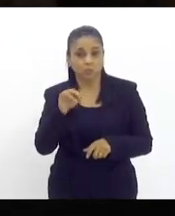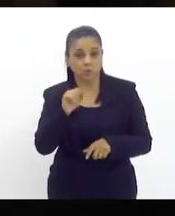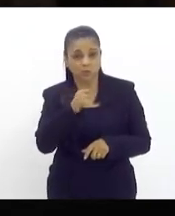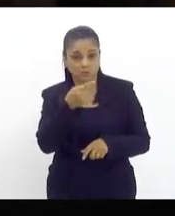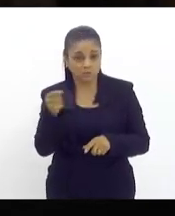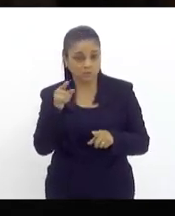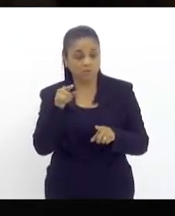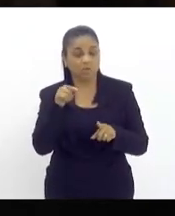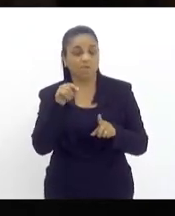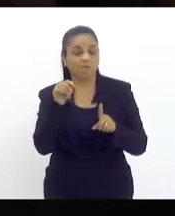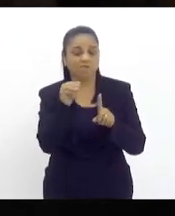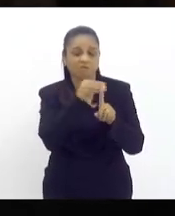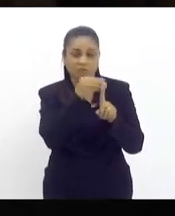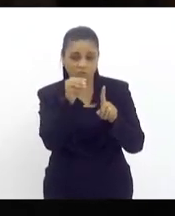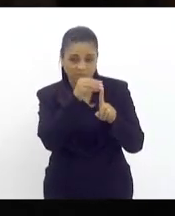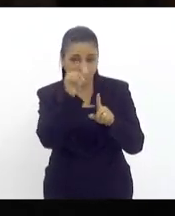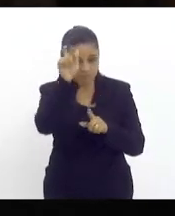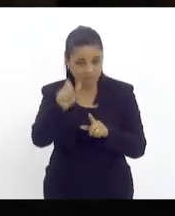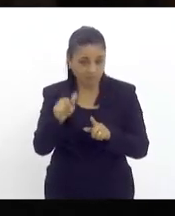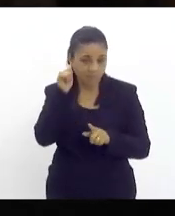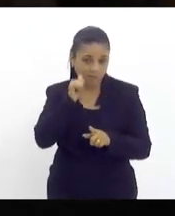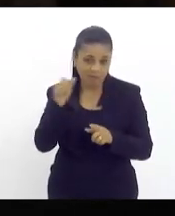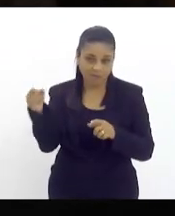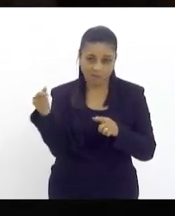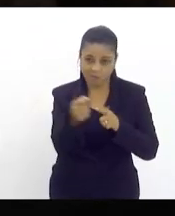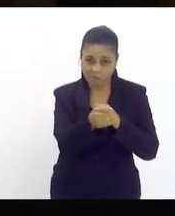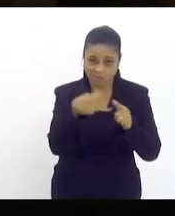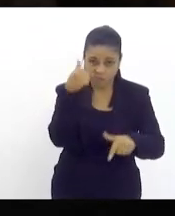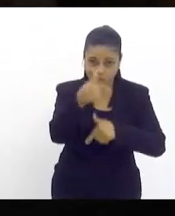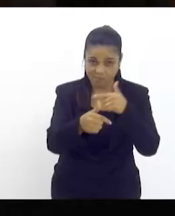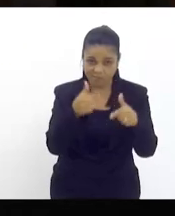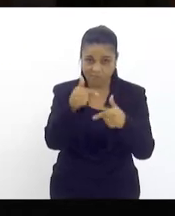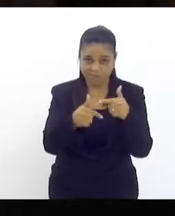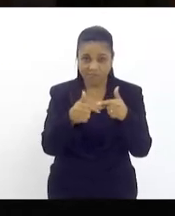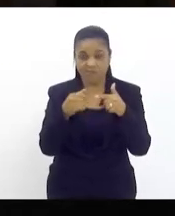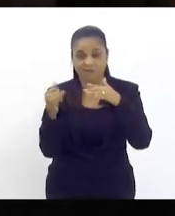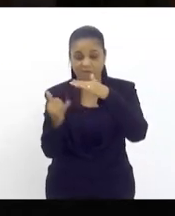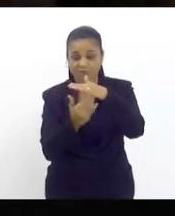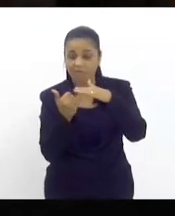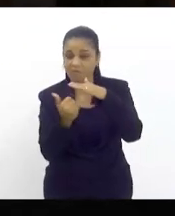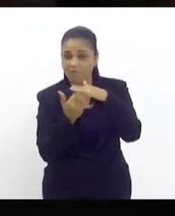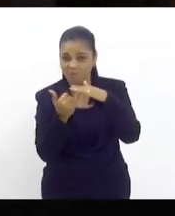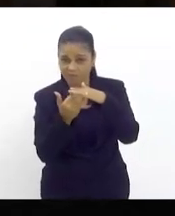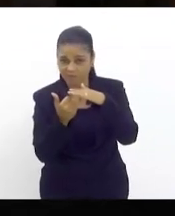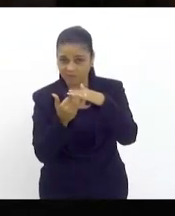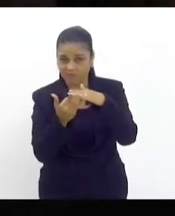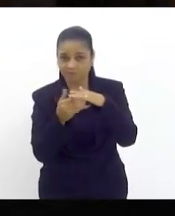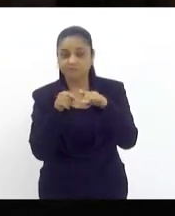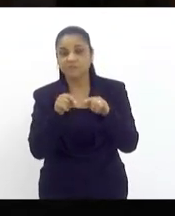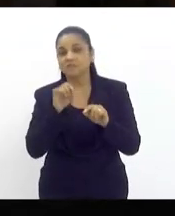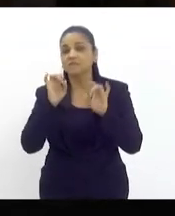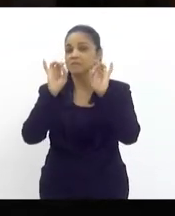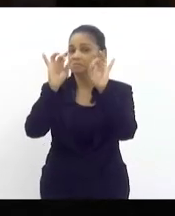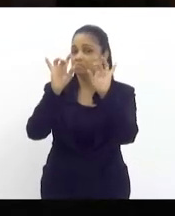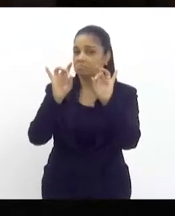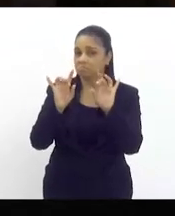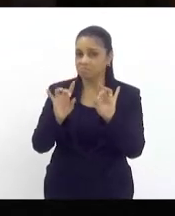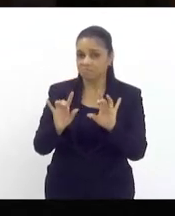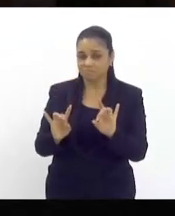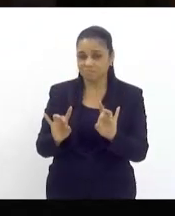mais vulneráveis no mercado de trabalho através da informalidade E especialmente